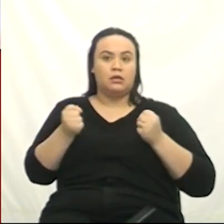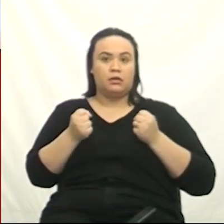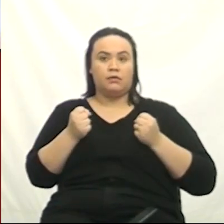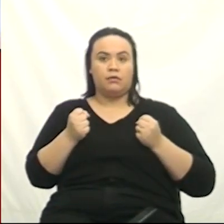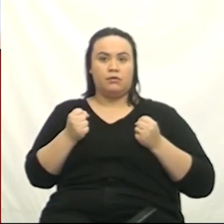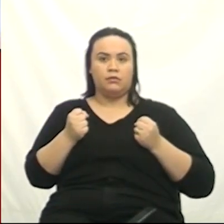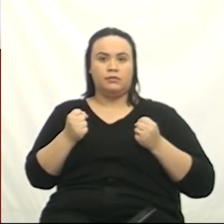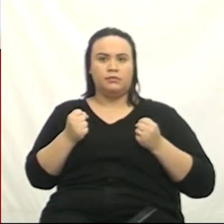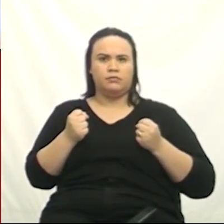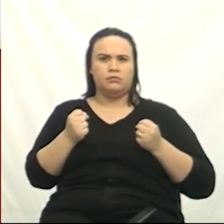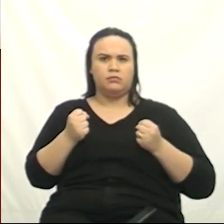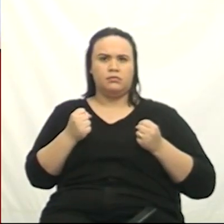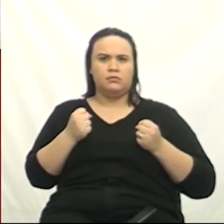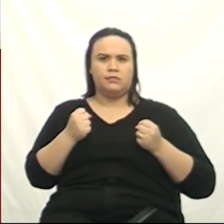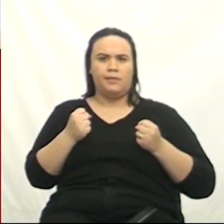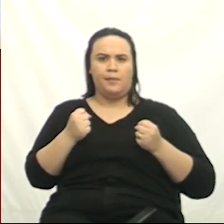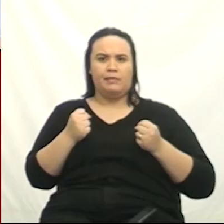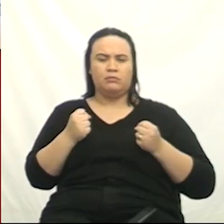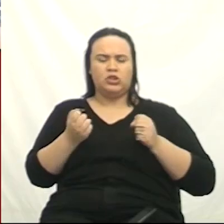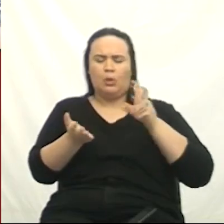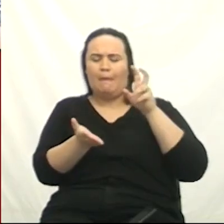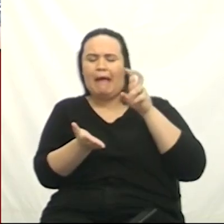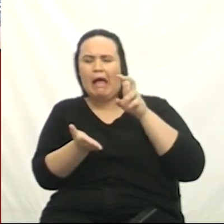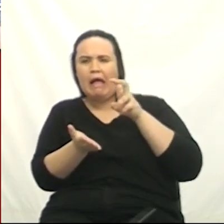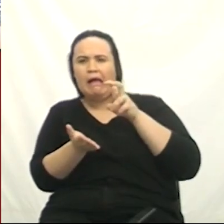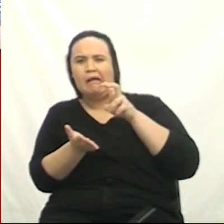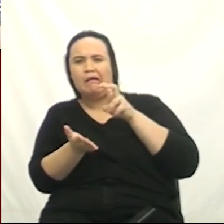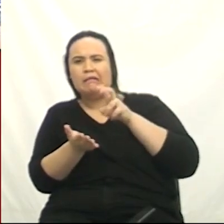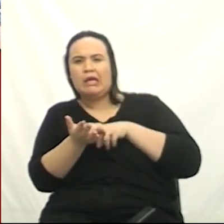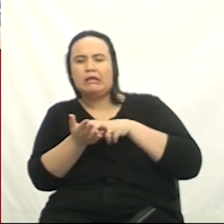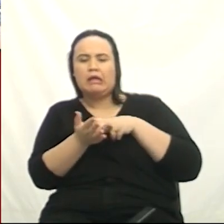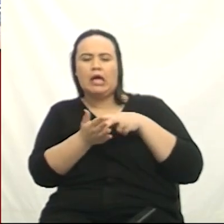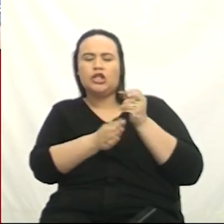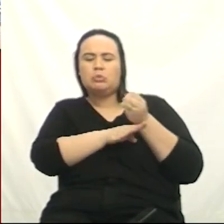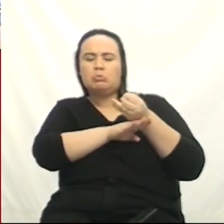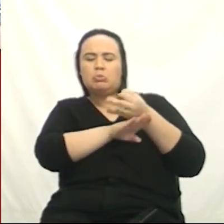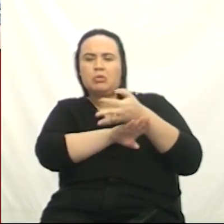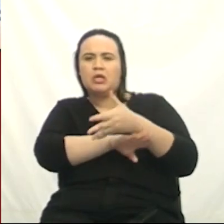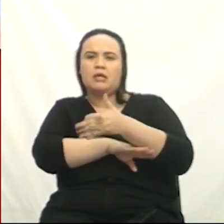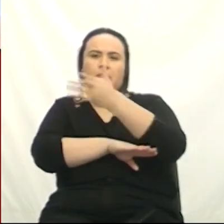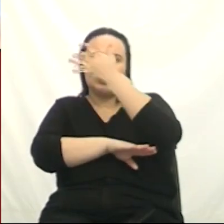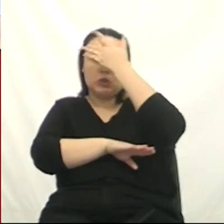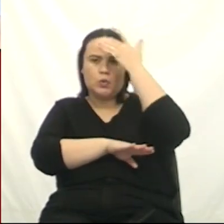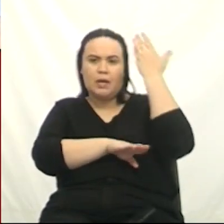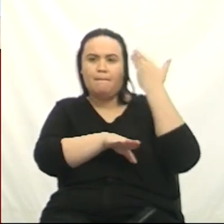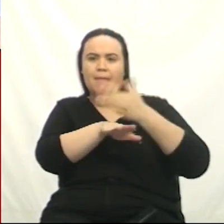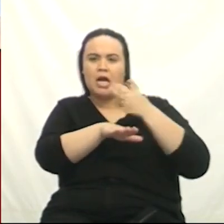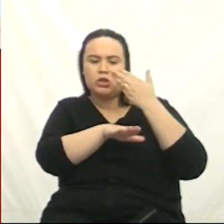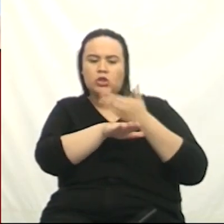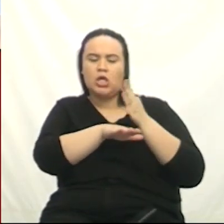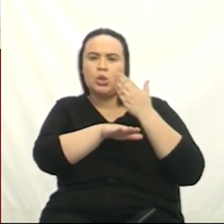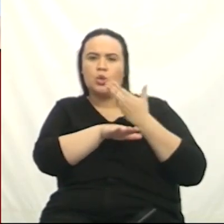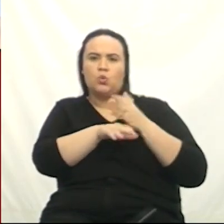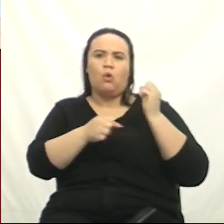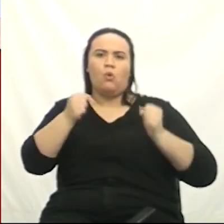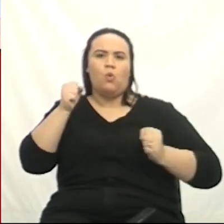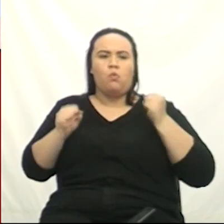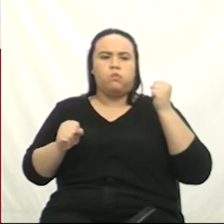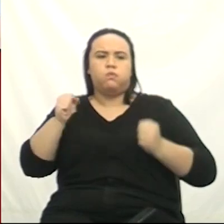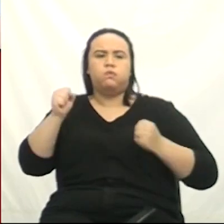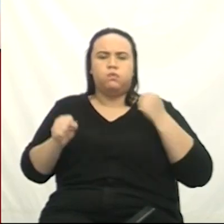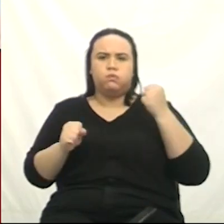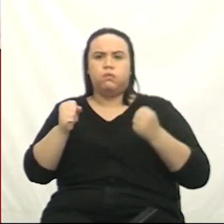todos os dias, desde de manhã cedo até altas horas à noite, tem atletas ali, pessoal que corre das assessorias,